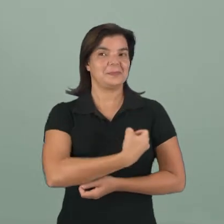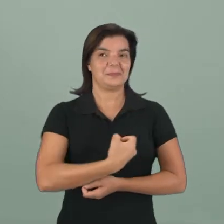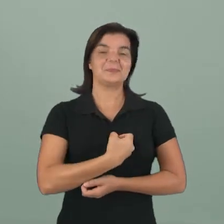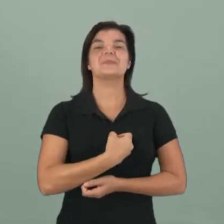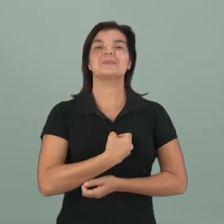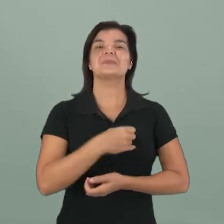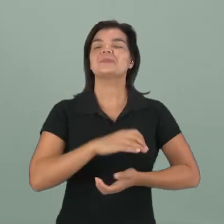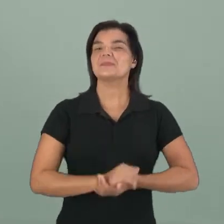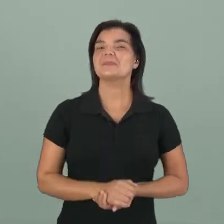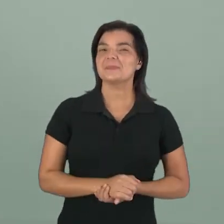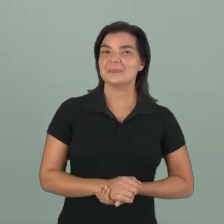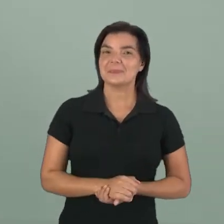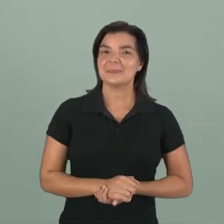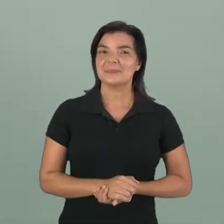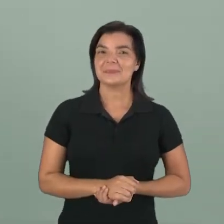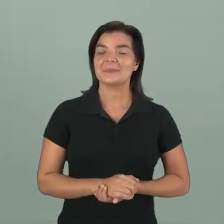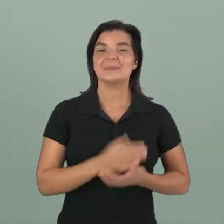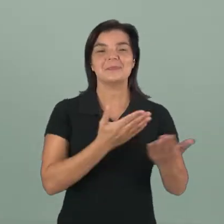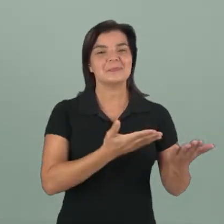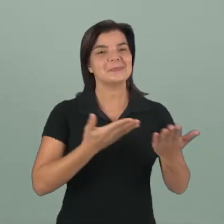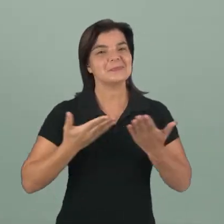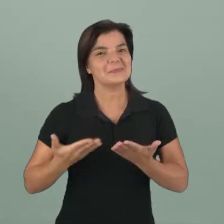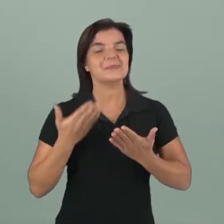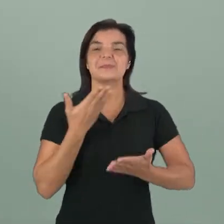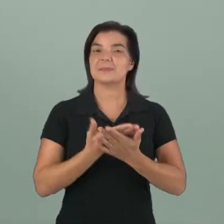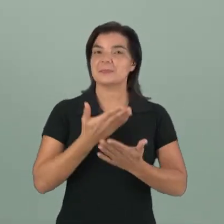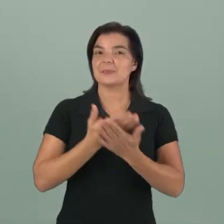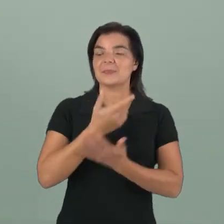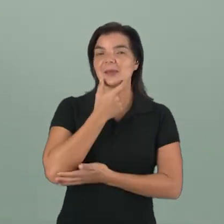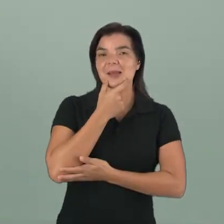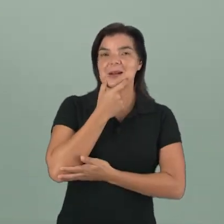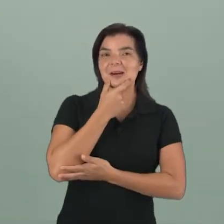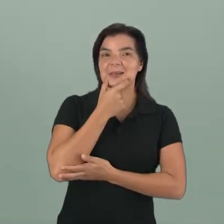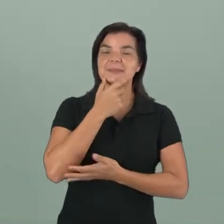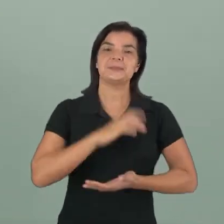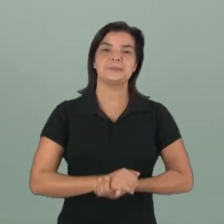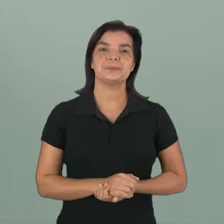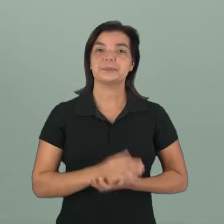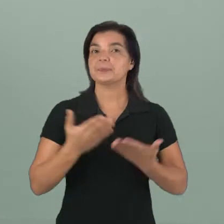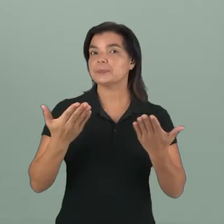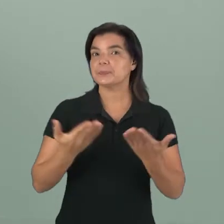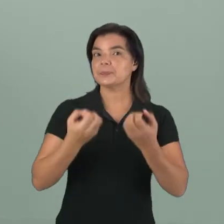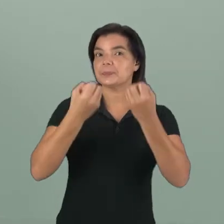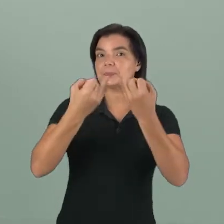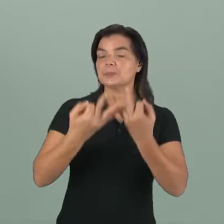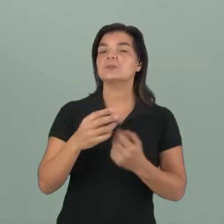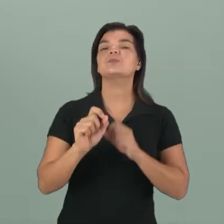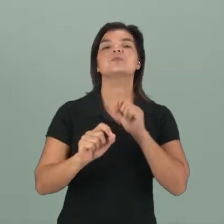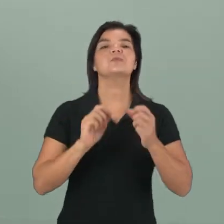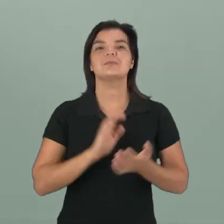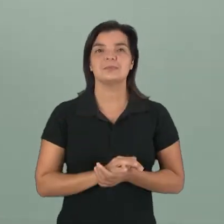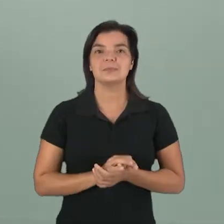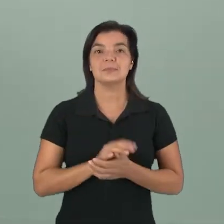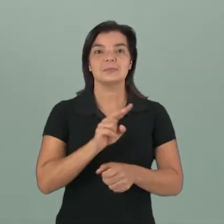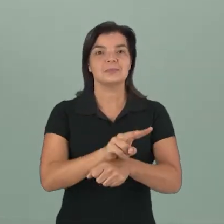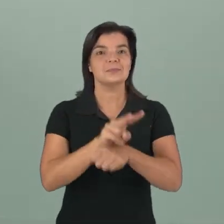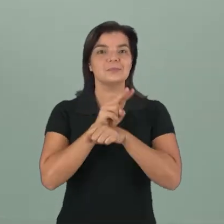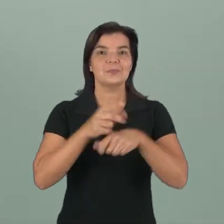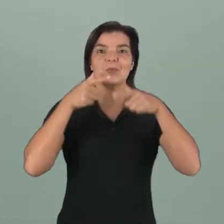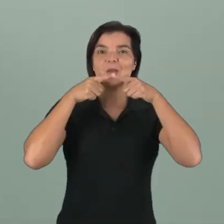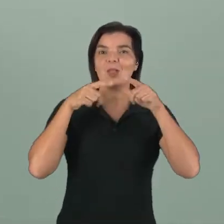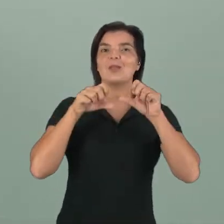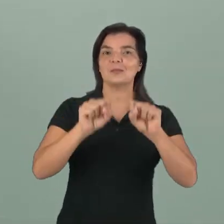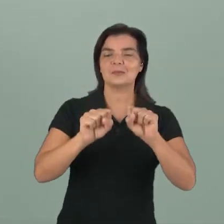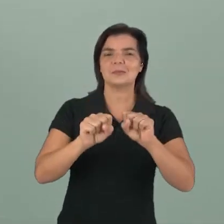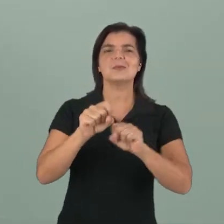estejam bem. Meu nome é Jaqueline e sejam bem-vindos à nossa aula de inglês. Hoje nós vamos falar um pouquinho sobre